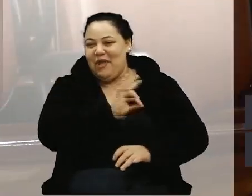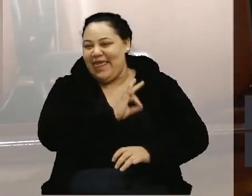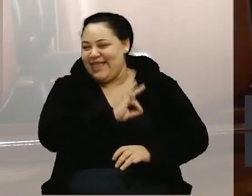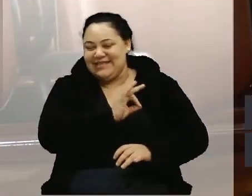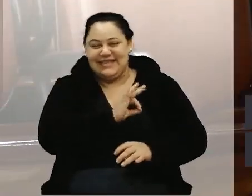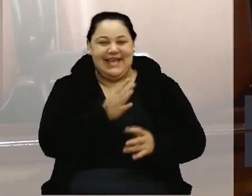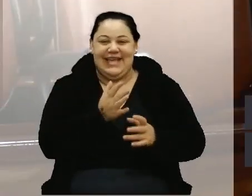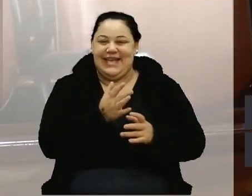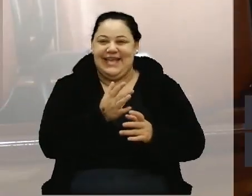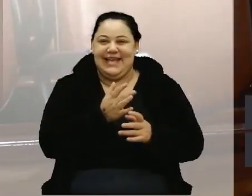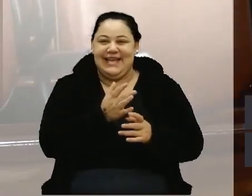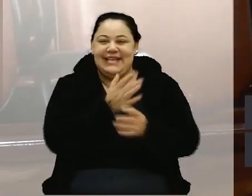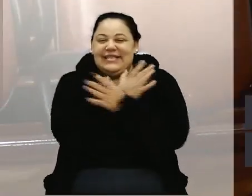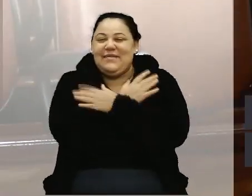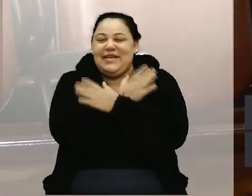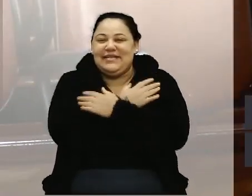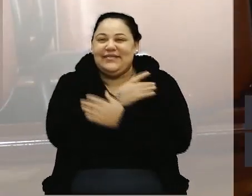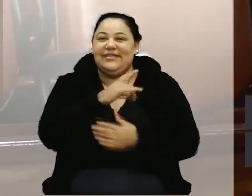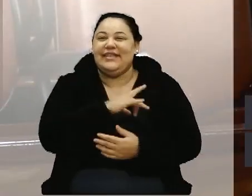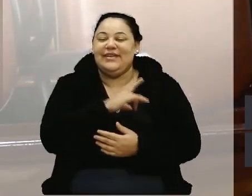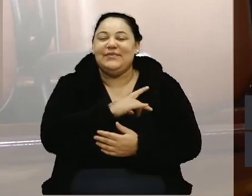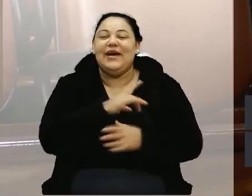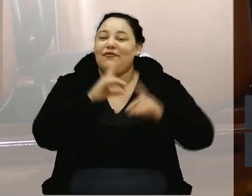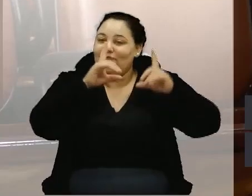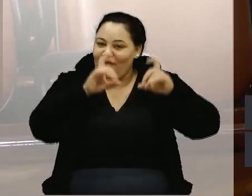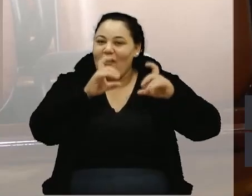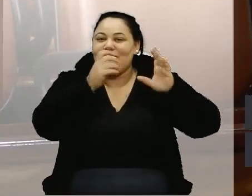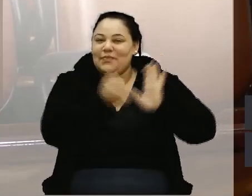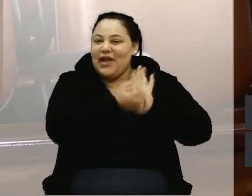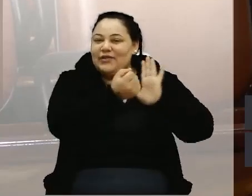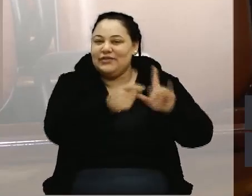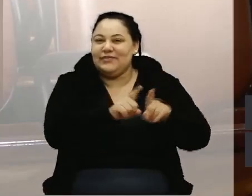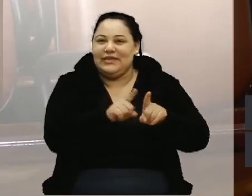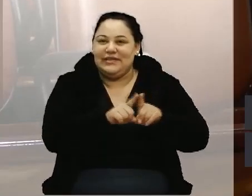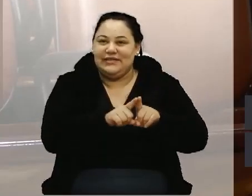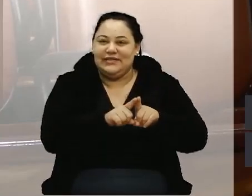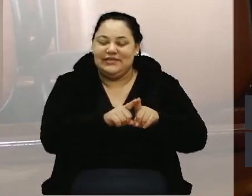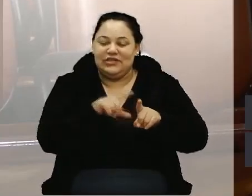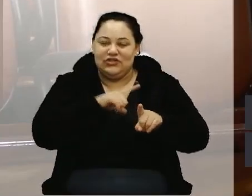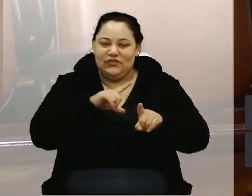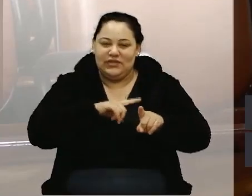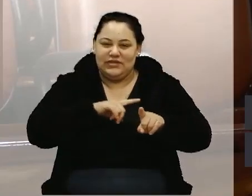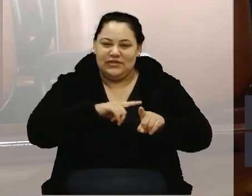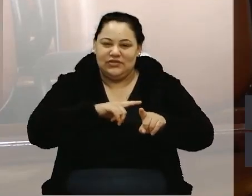que a gente se abraçava. Eu tenho uma foto tua simbólica, um cordão humano